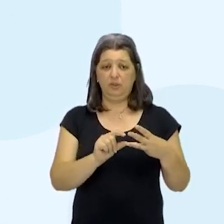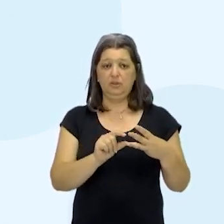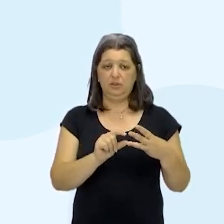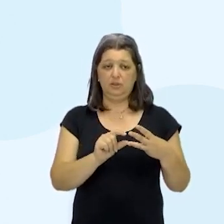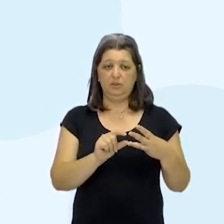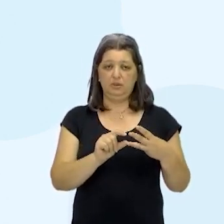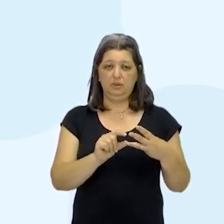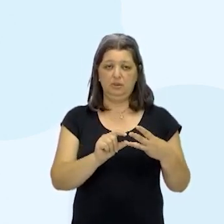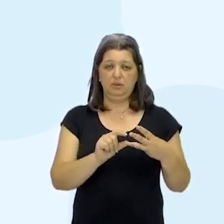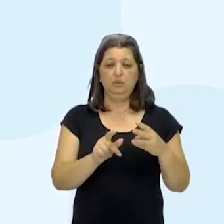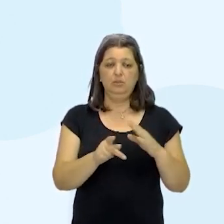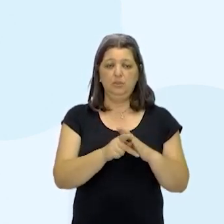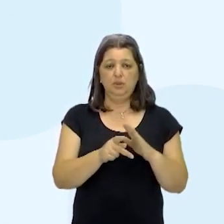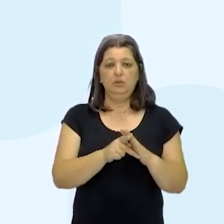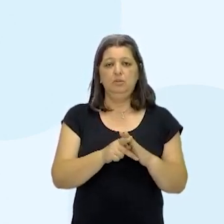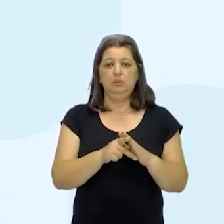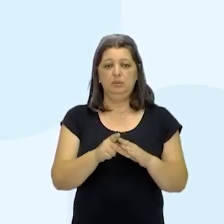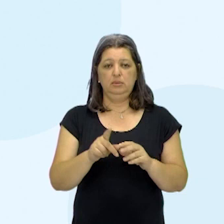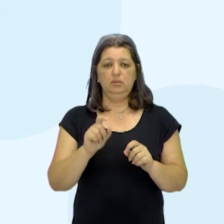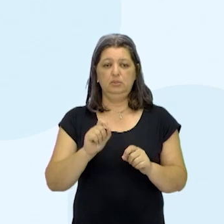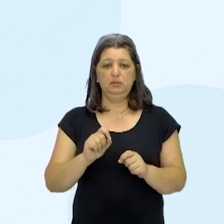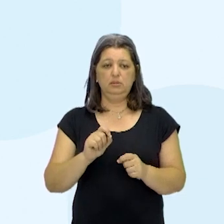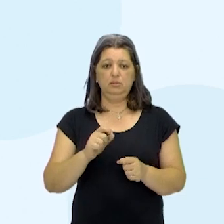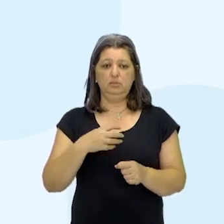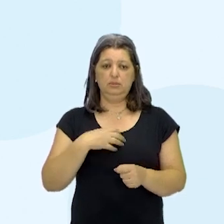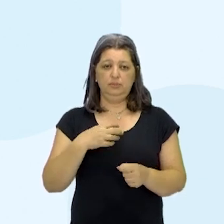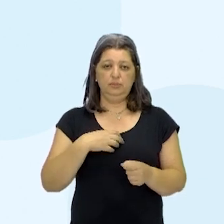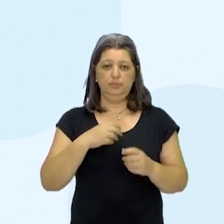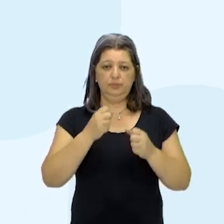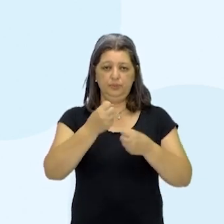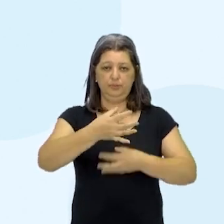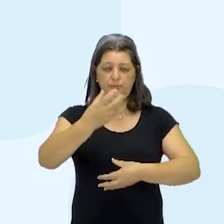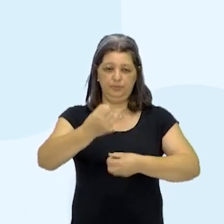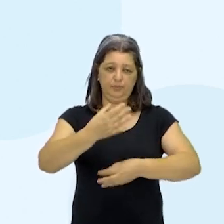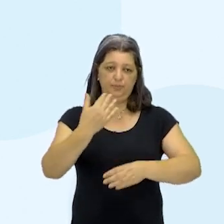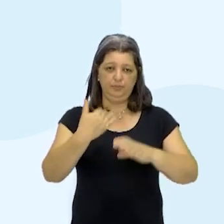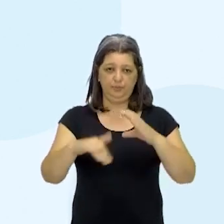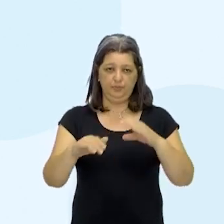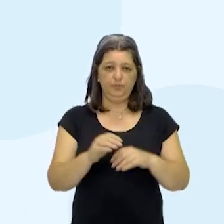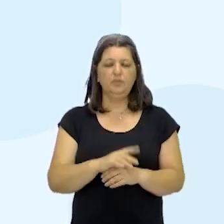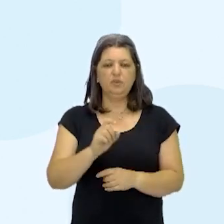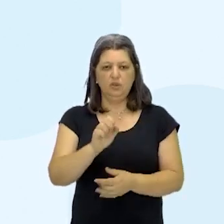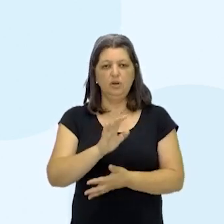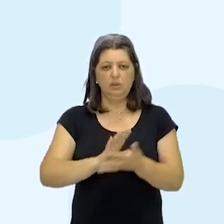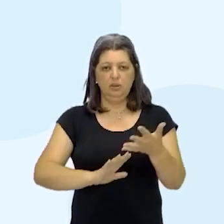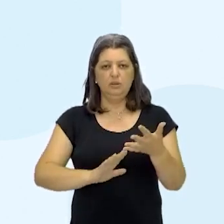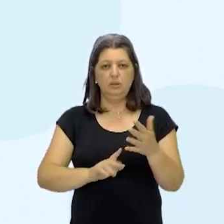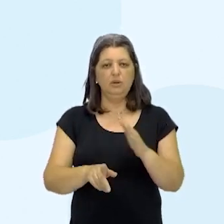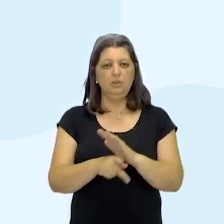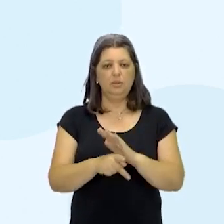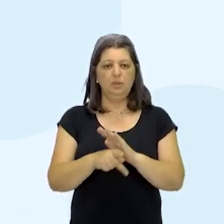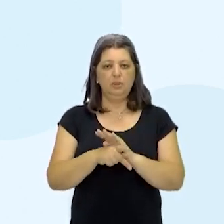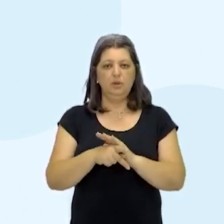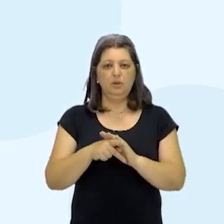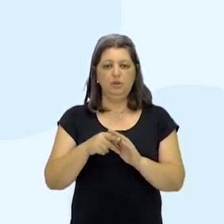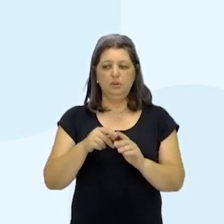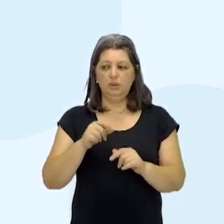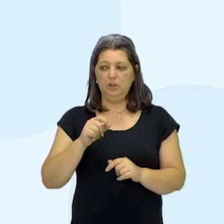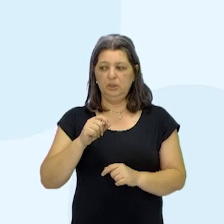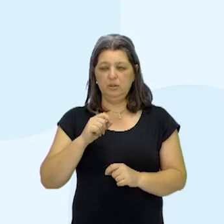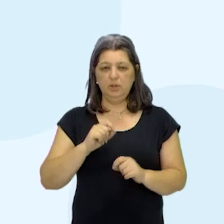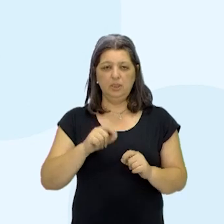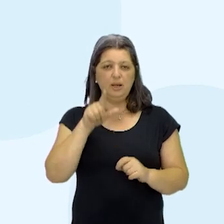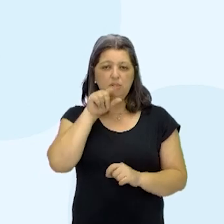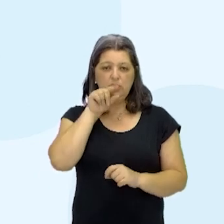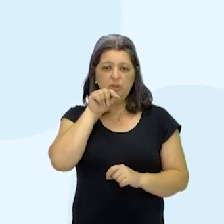transcrição fonética e escreva no chat. Esse exercício já foi parar no Twitter, João. Já? Já. Ah,